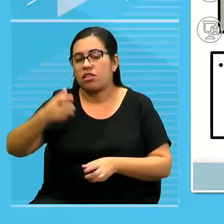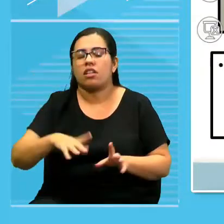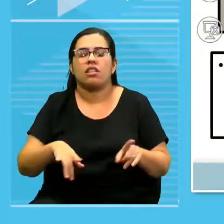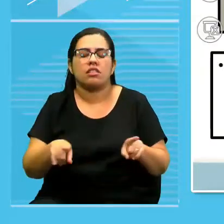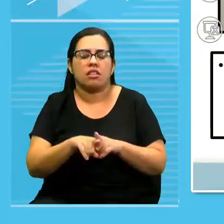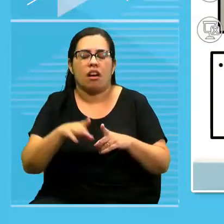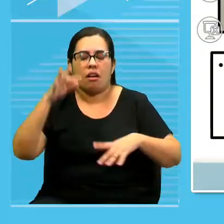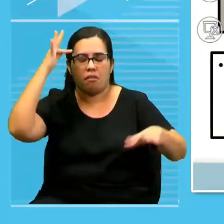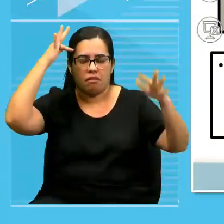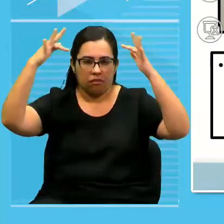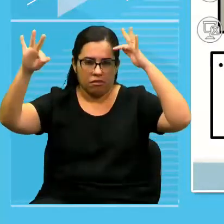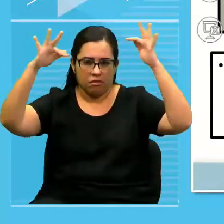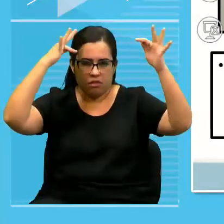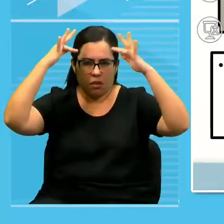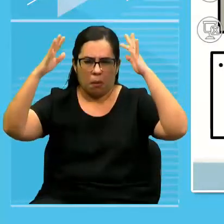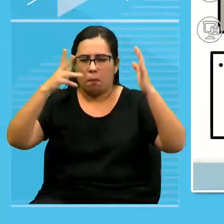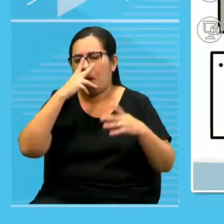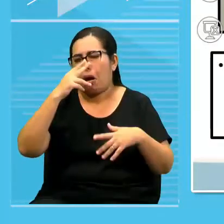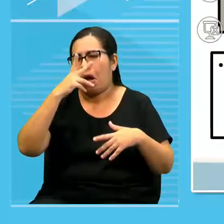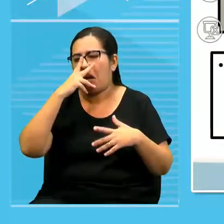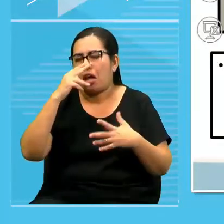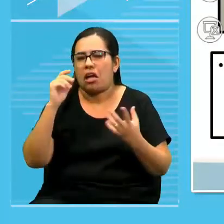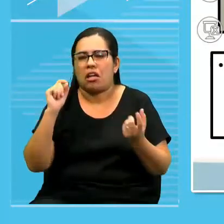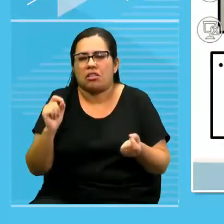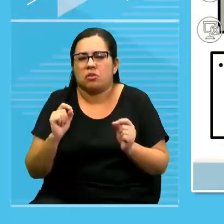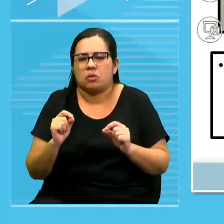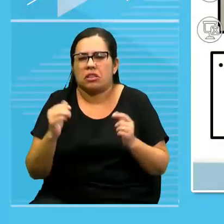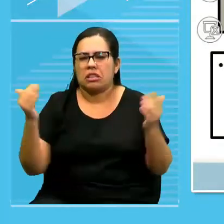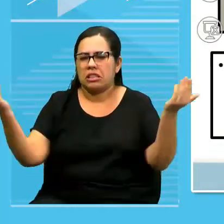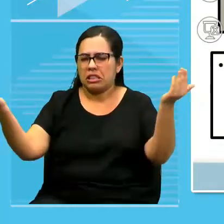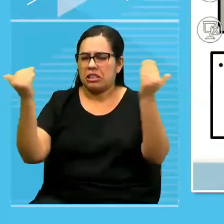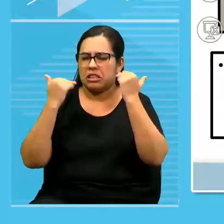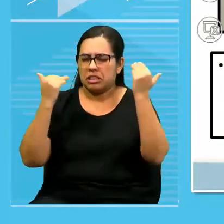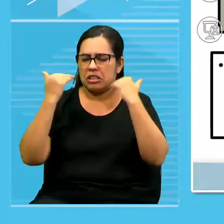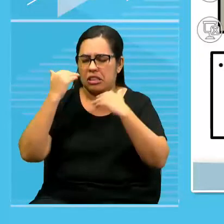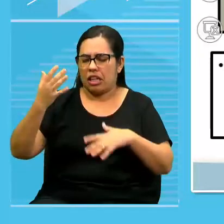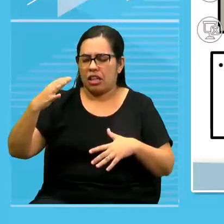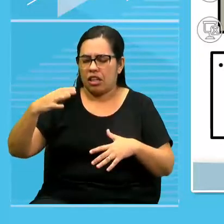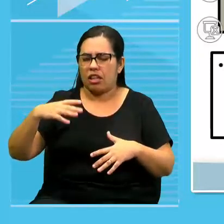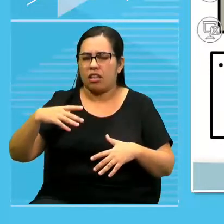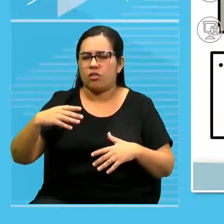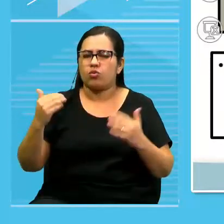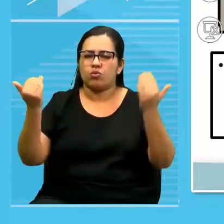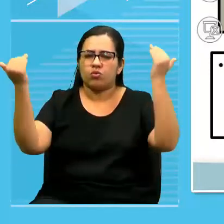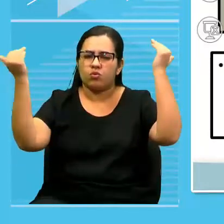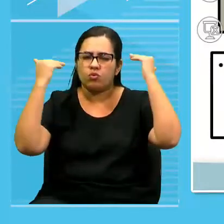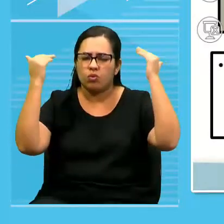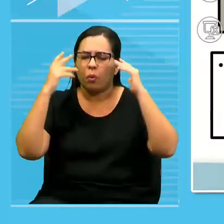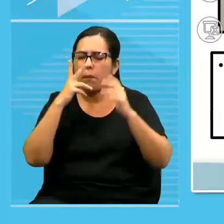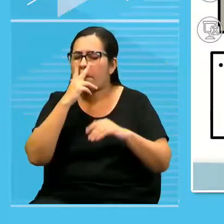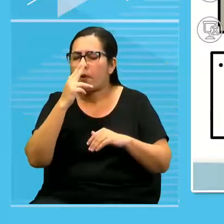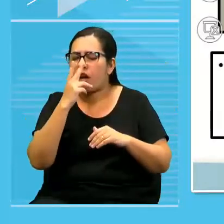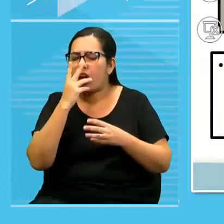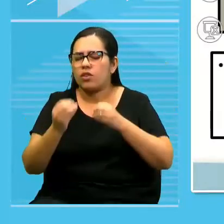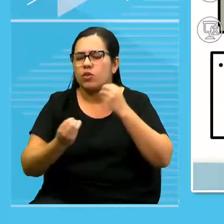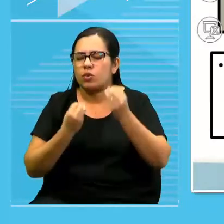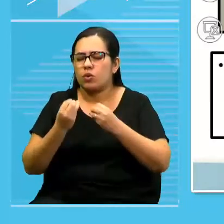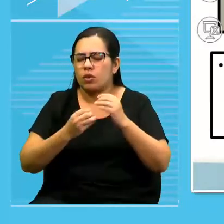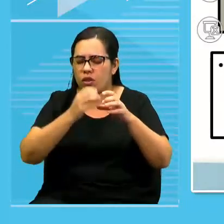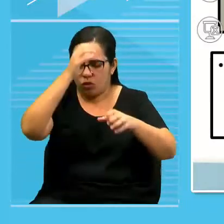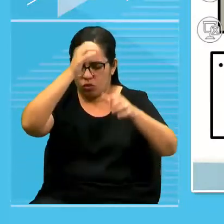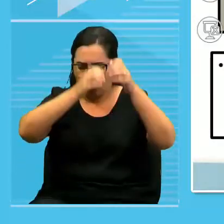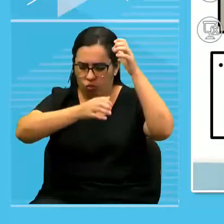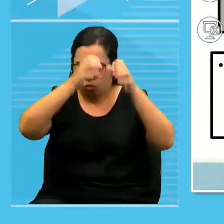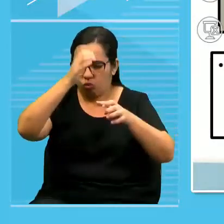diz que é uma espécie de alma que a gente tem que a gente está sempre se comunicando aqui essa